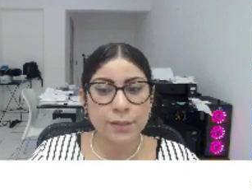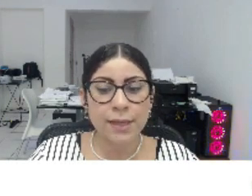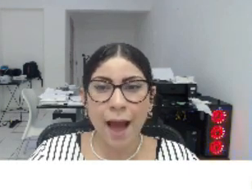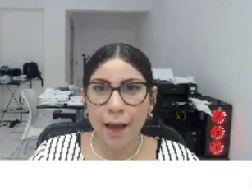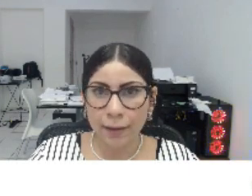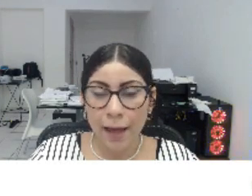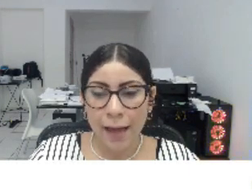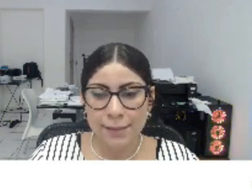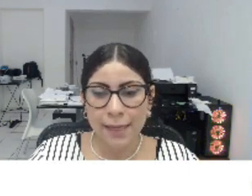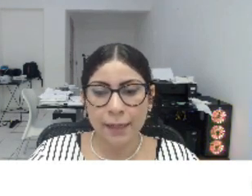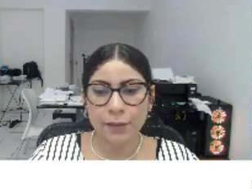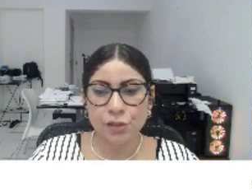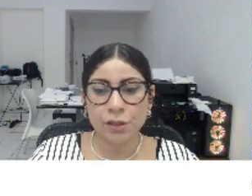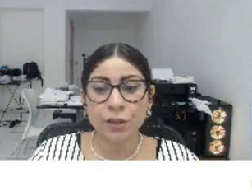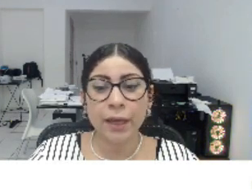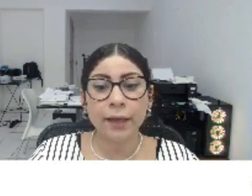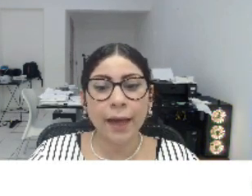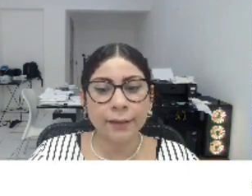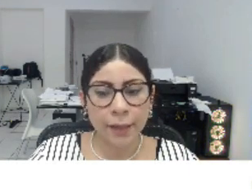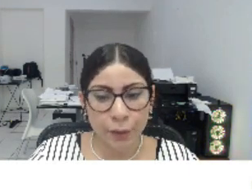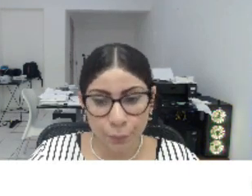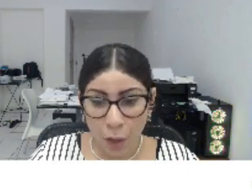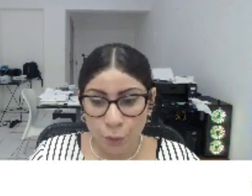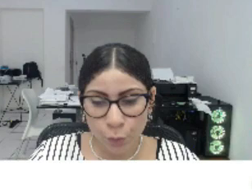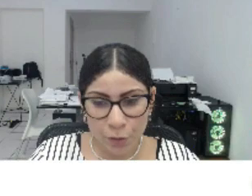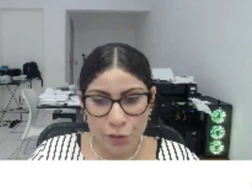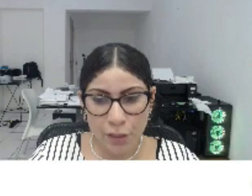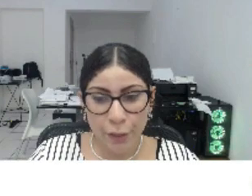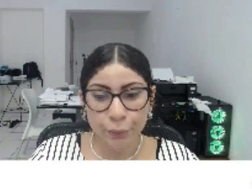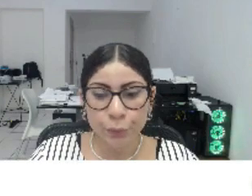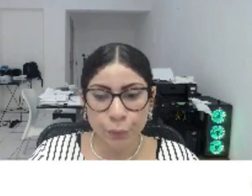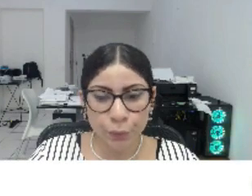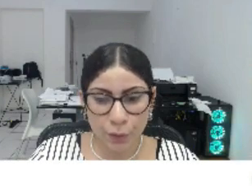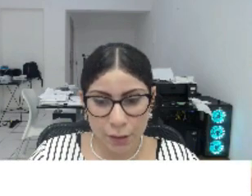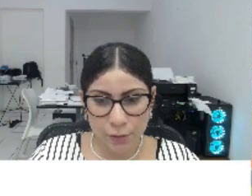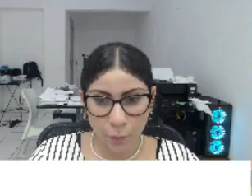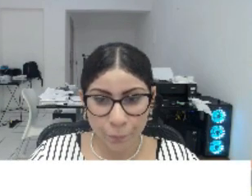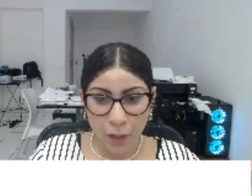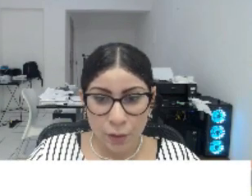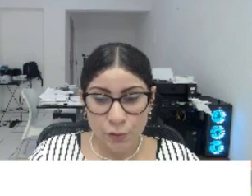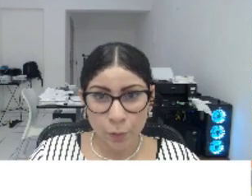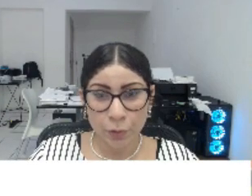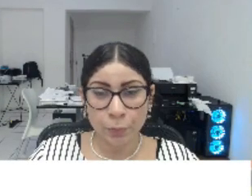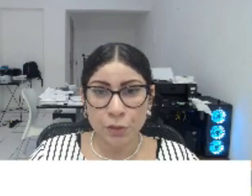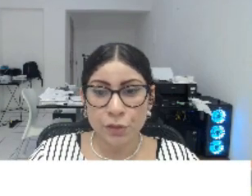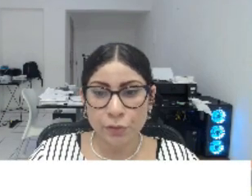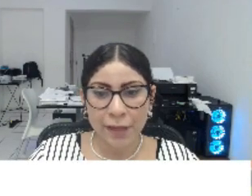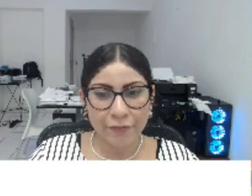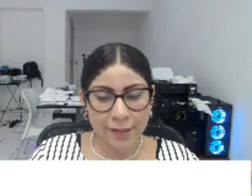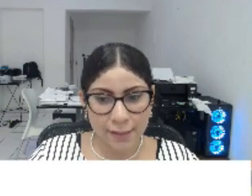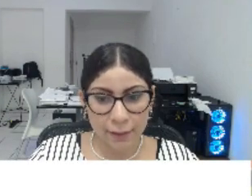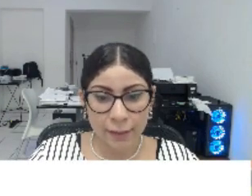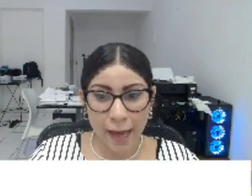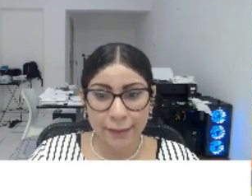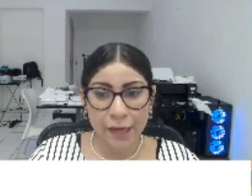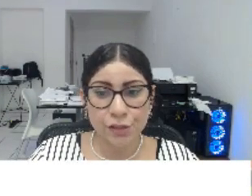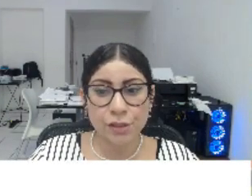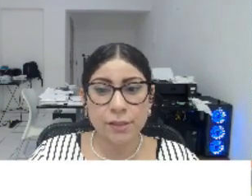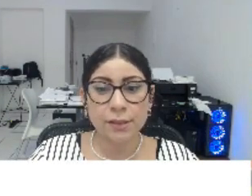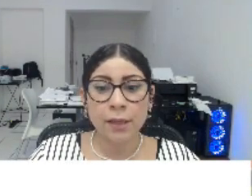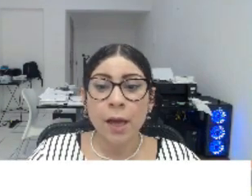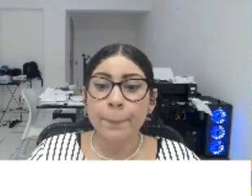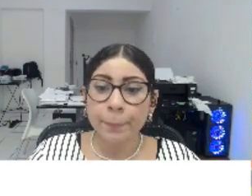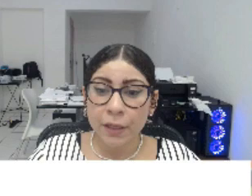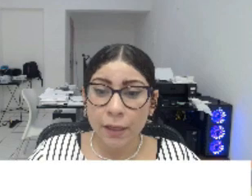ao negociar a saída de Daniela Carneiro, do Ministério do Turismo. Sobre o ministro da Fazenda,